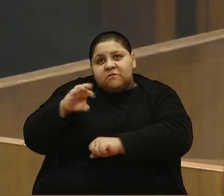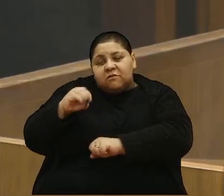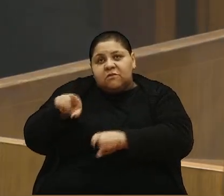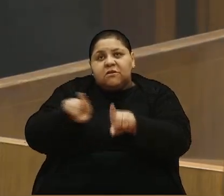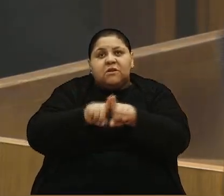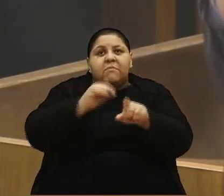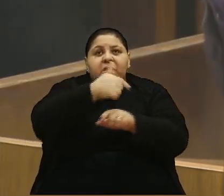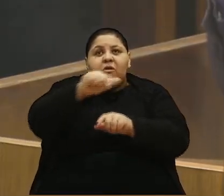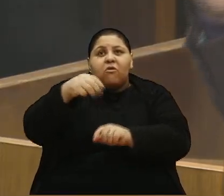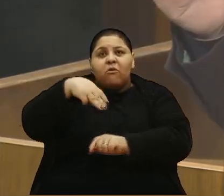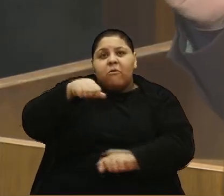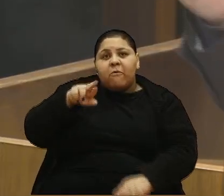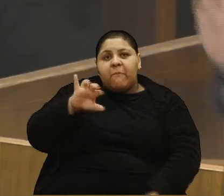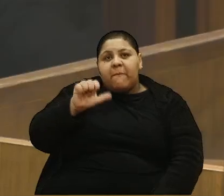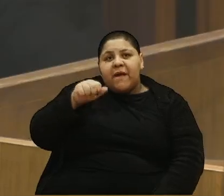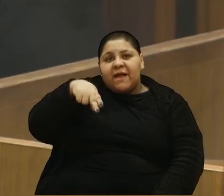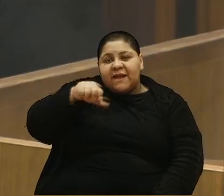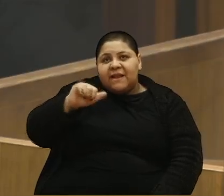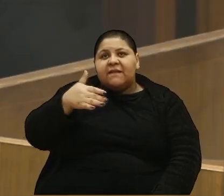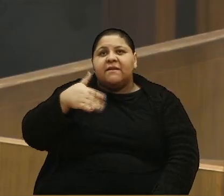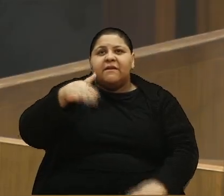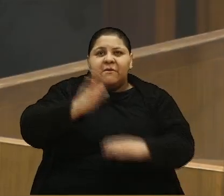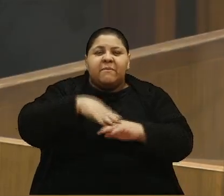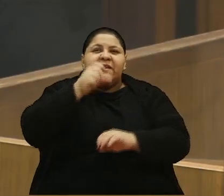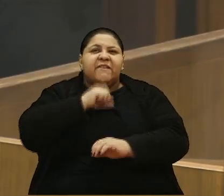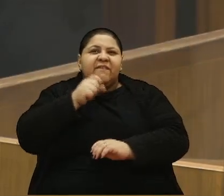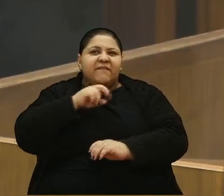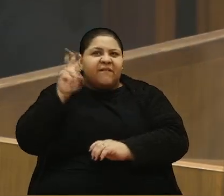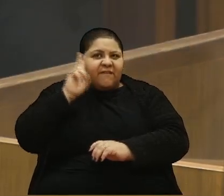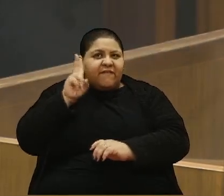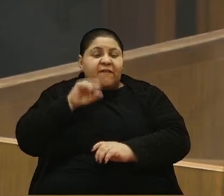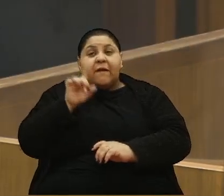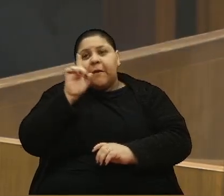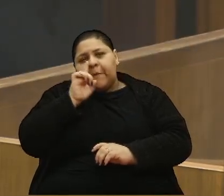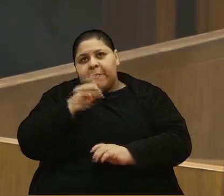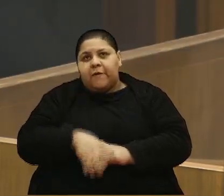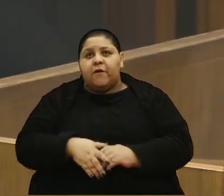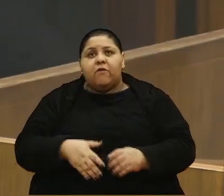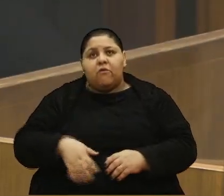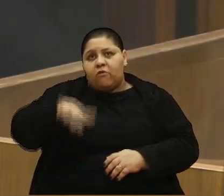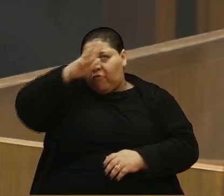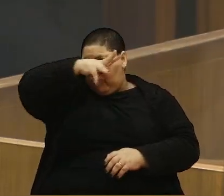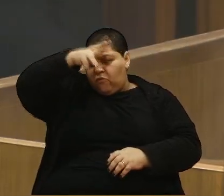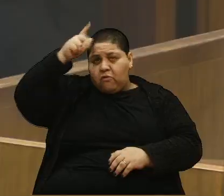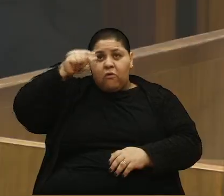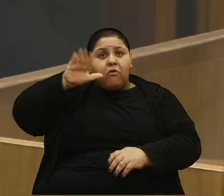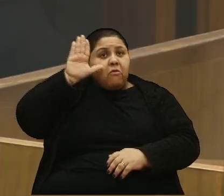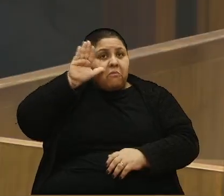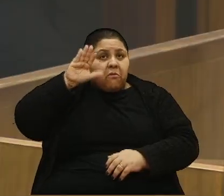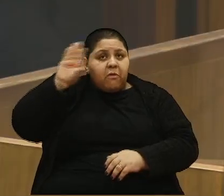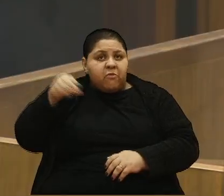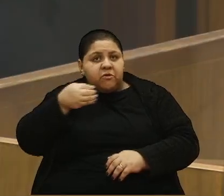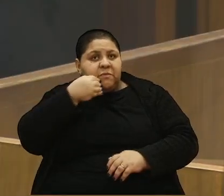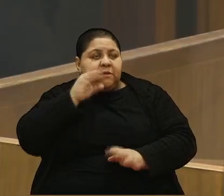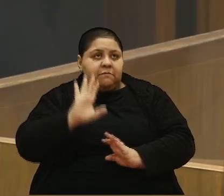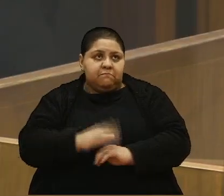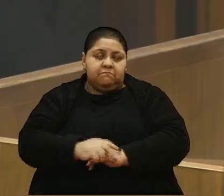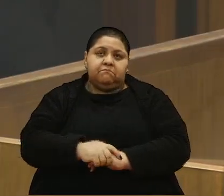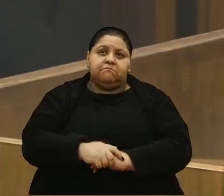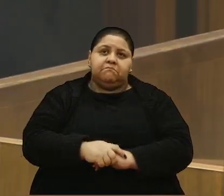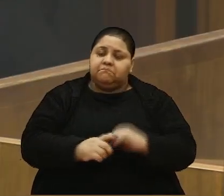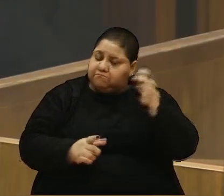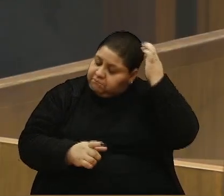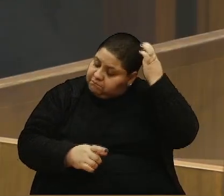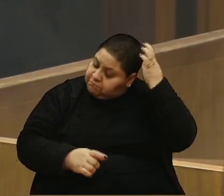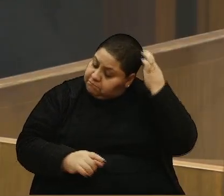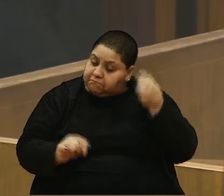Mariane, quem é mais antigo aqui vai lembrar das mães do Mariane. O Executivo está verificando a possibilidade.